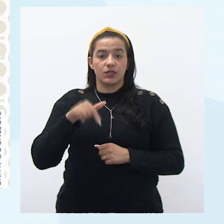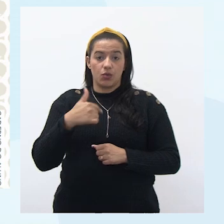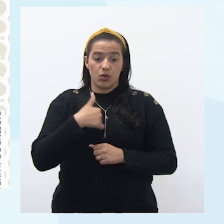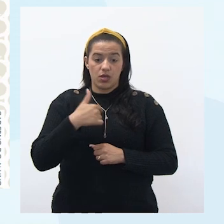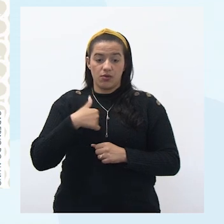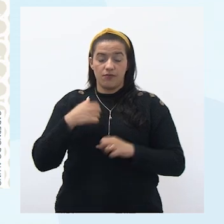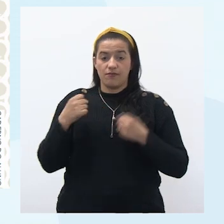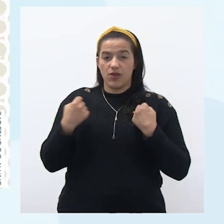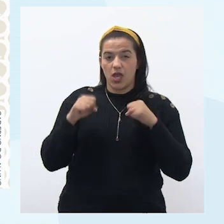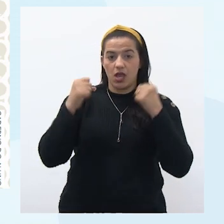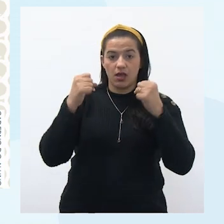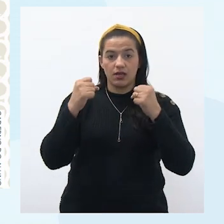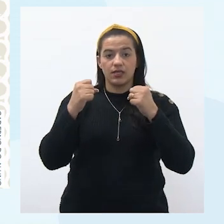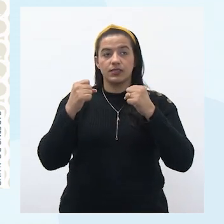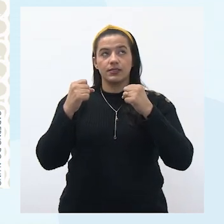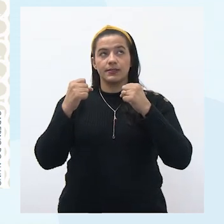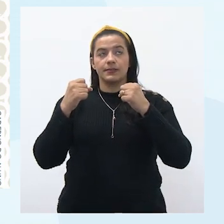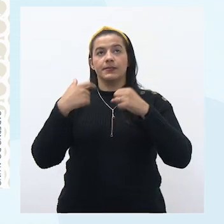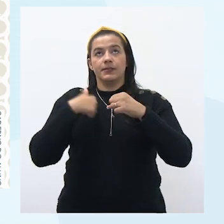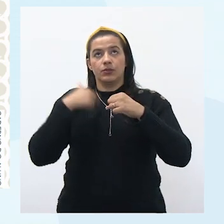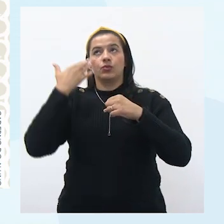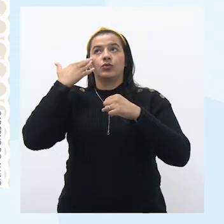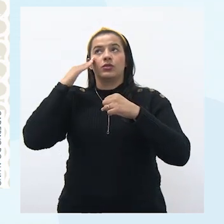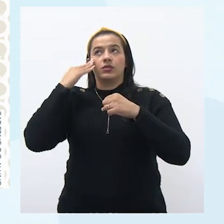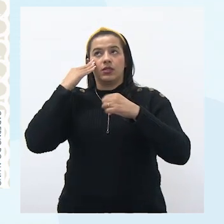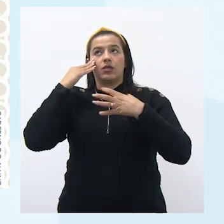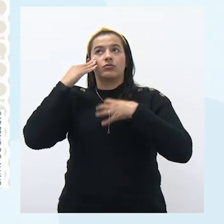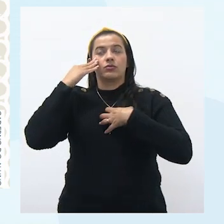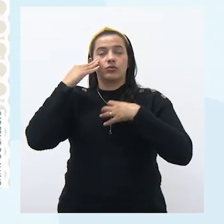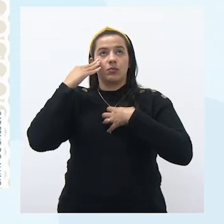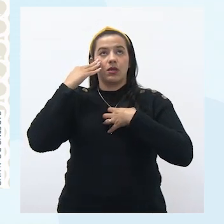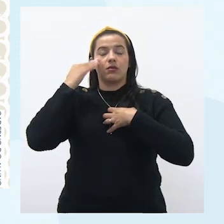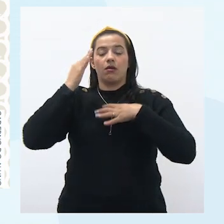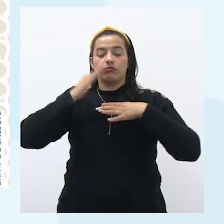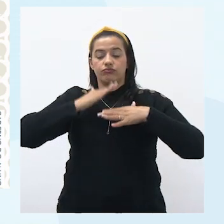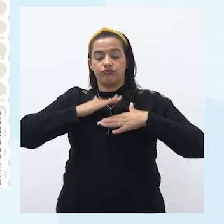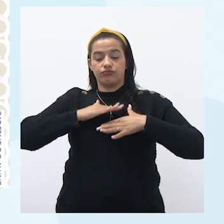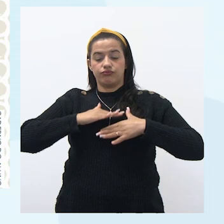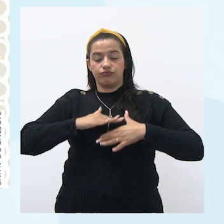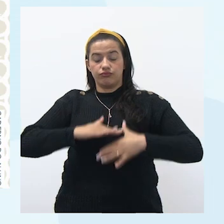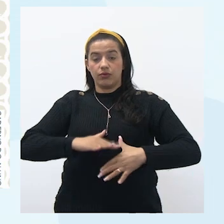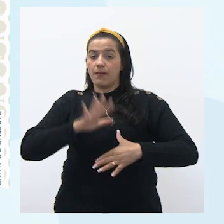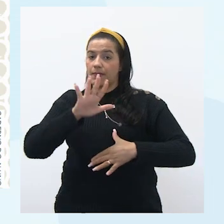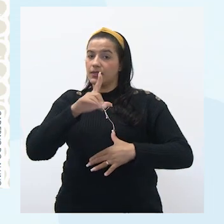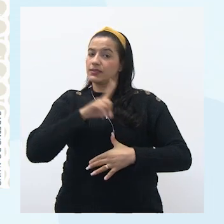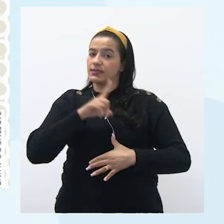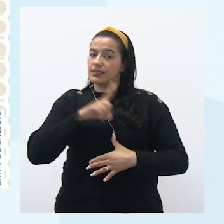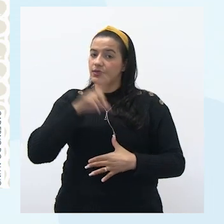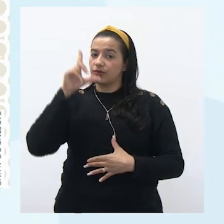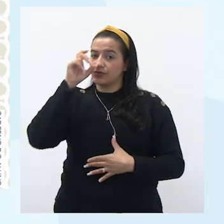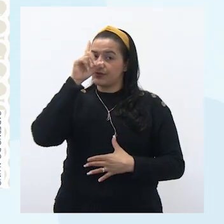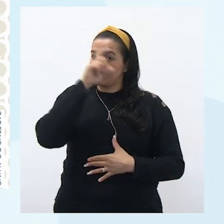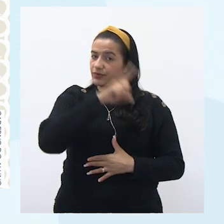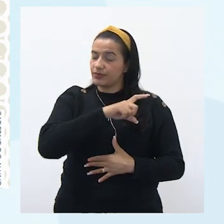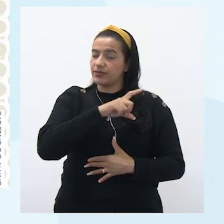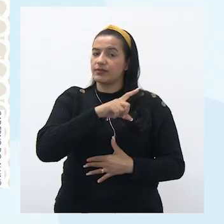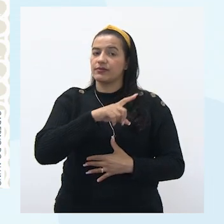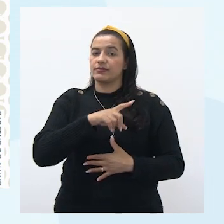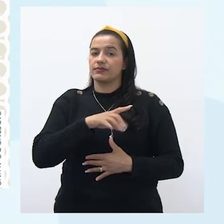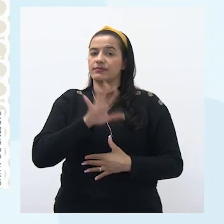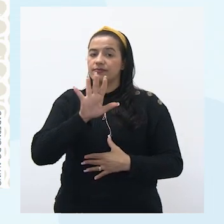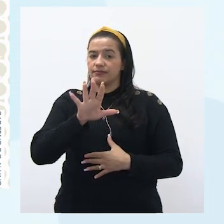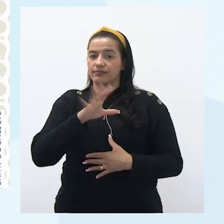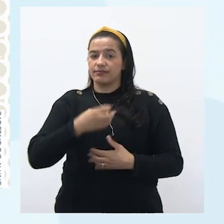fico irritado, entendo como me sinto, mas ainda tenho dificuldade de controlar as minhas